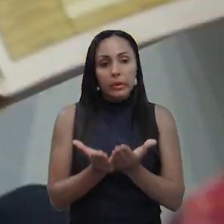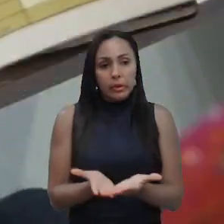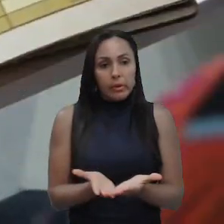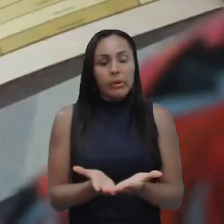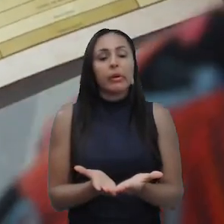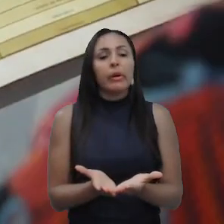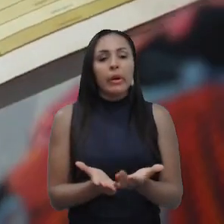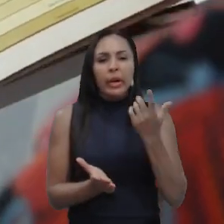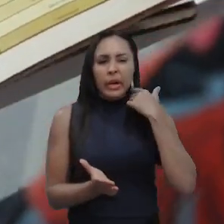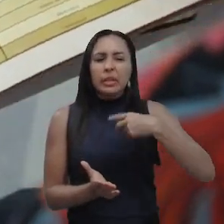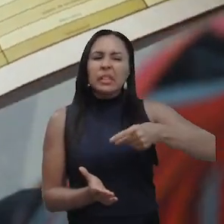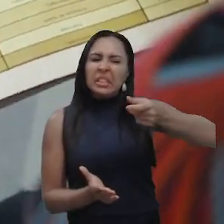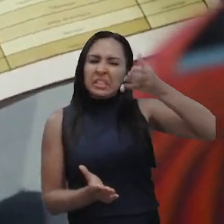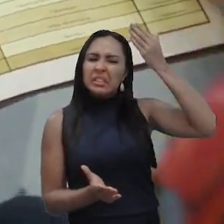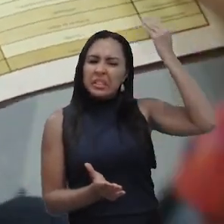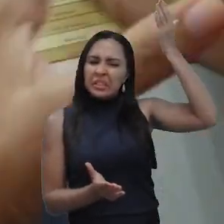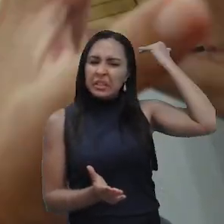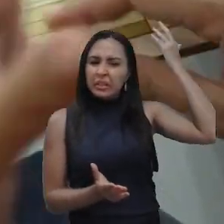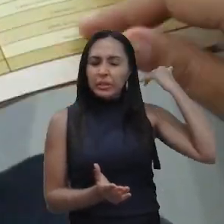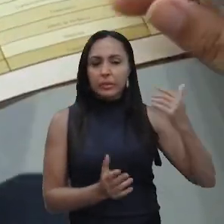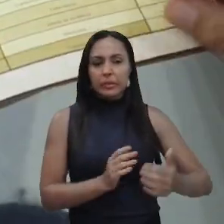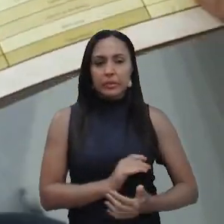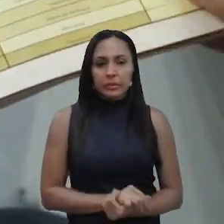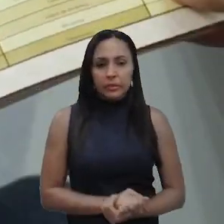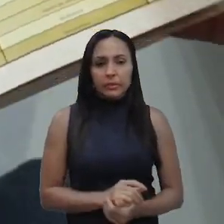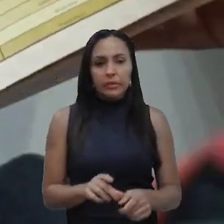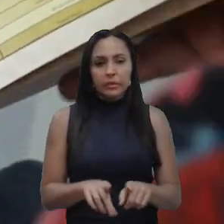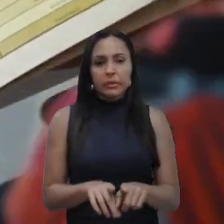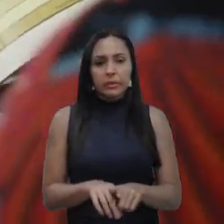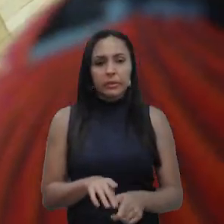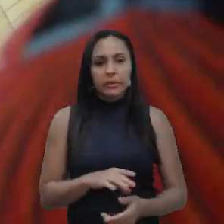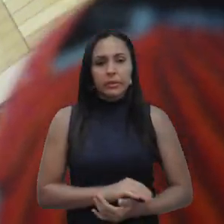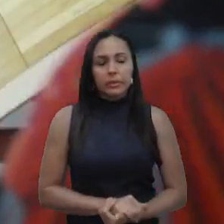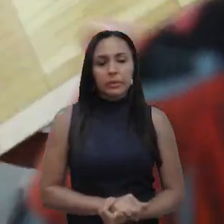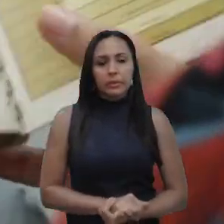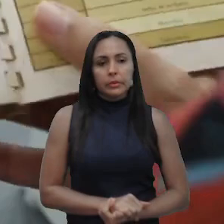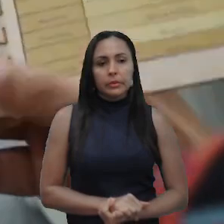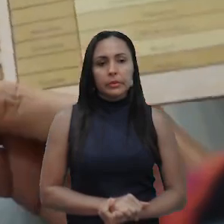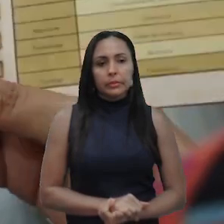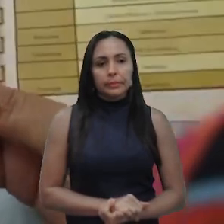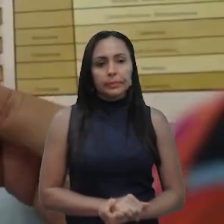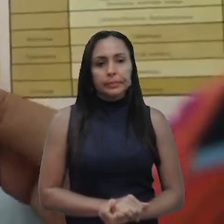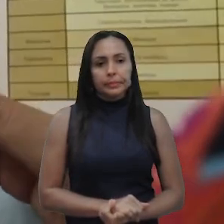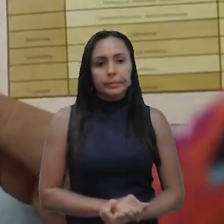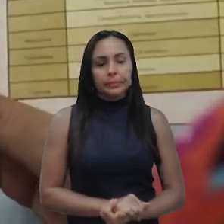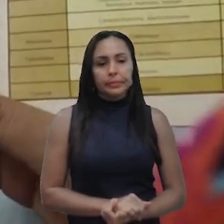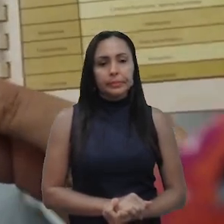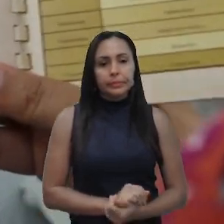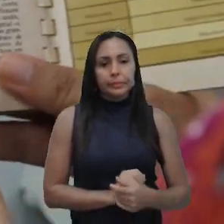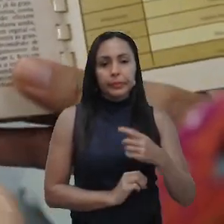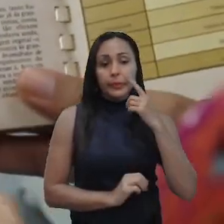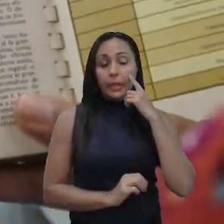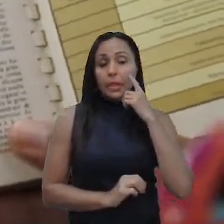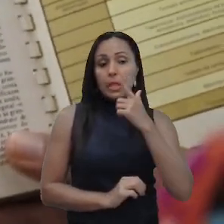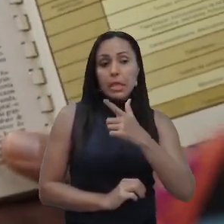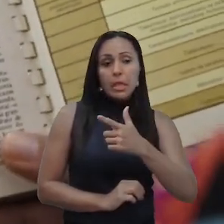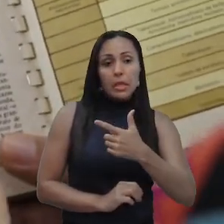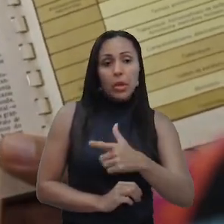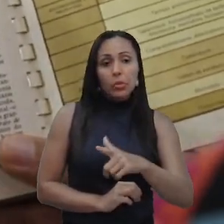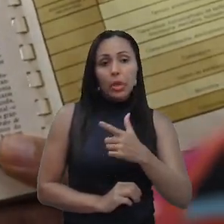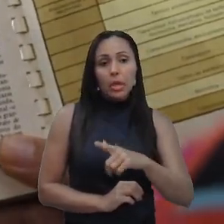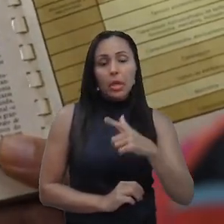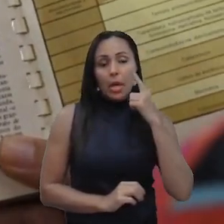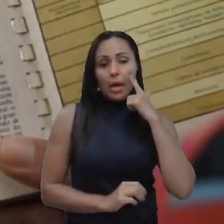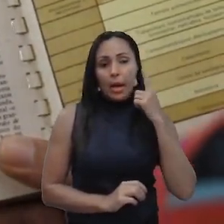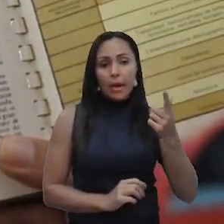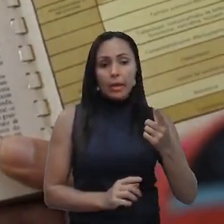bem antigo, e ele tem uma diagramação também muito antiga. Mas veja, a gente não tem a guia